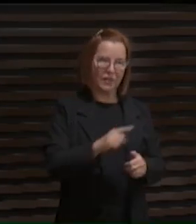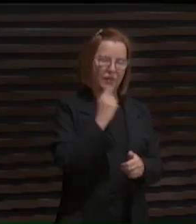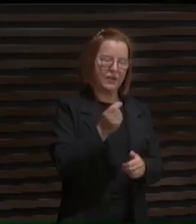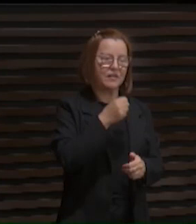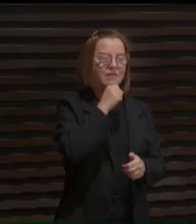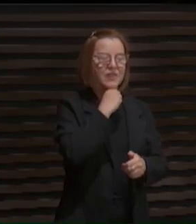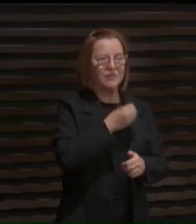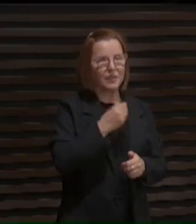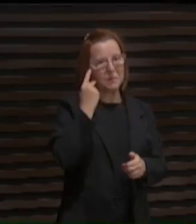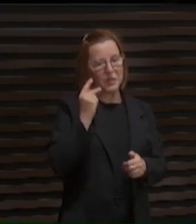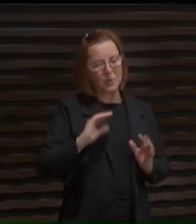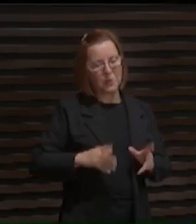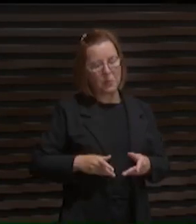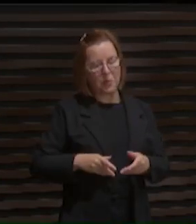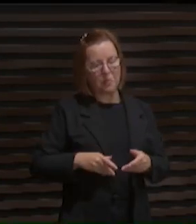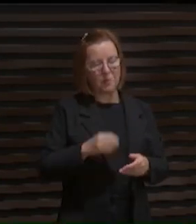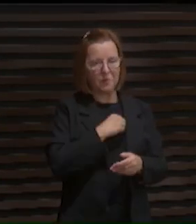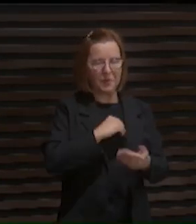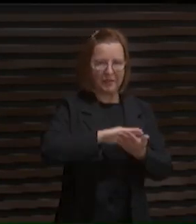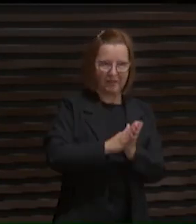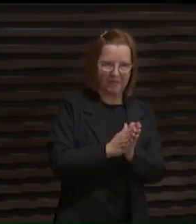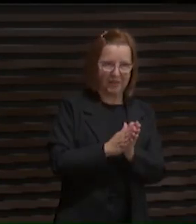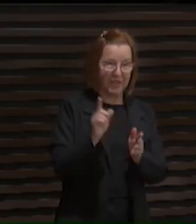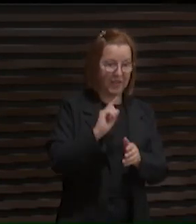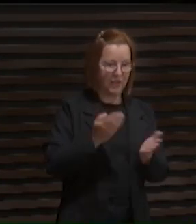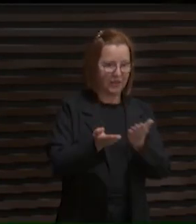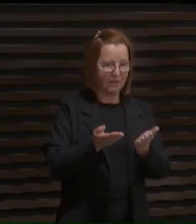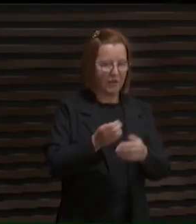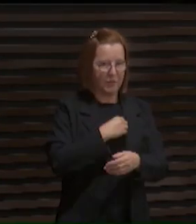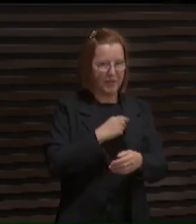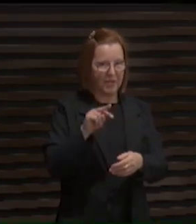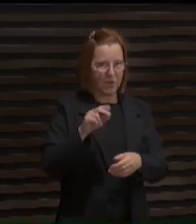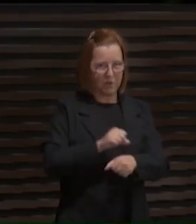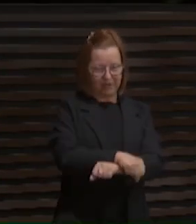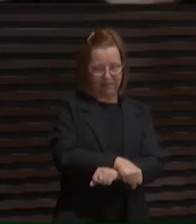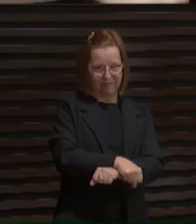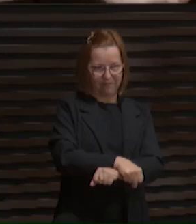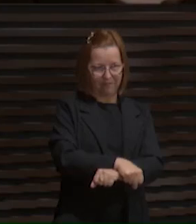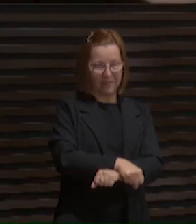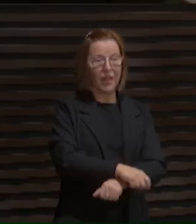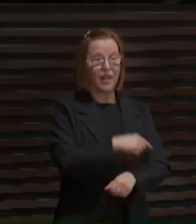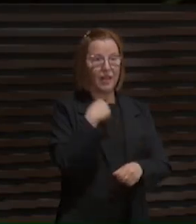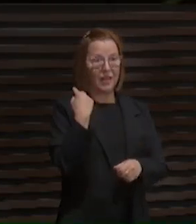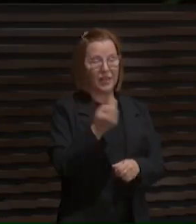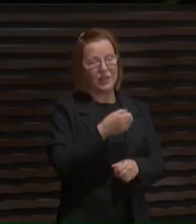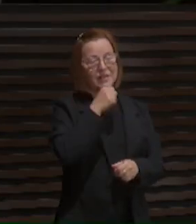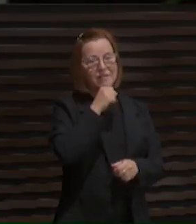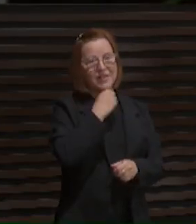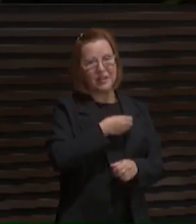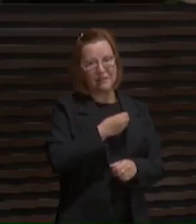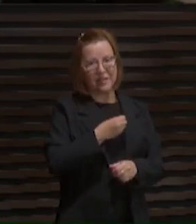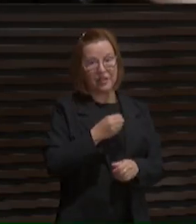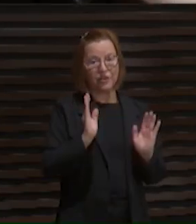homem, para que o corpo do pecado seja destruído, e não sirvamos ao pecado como escravos. Nosso velho homem foi incluso na morte, morreu com